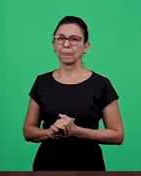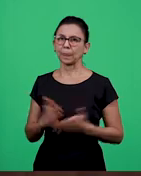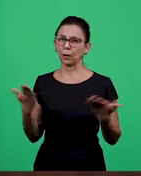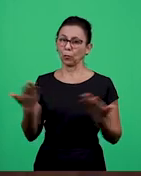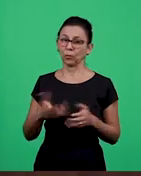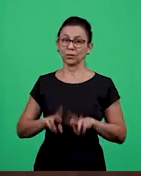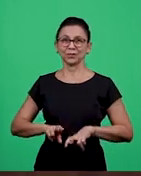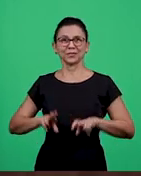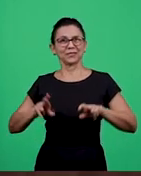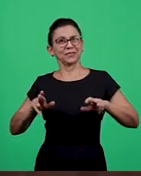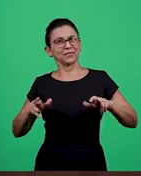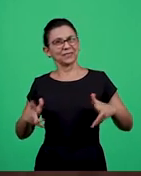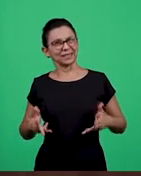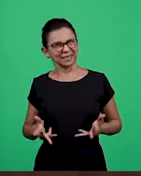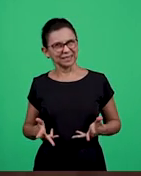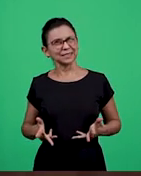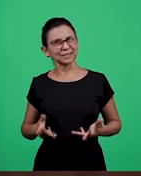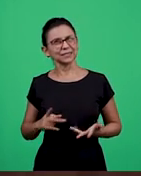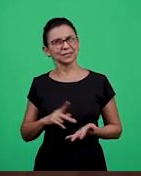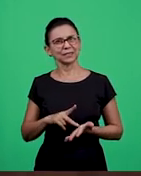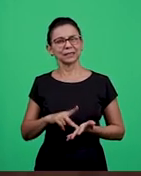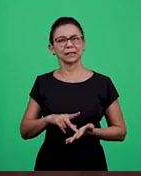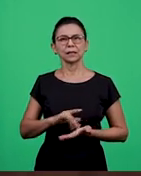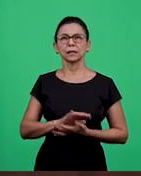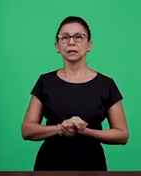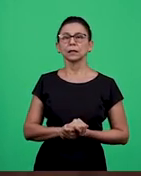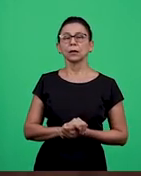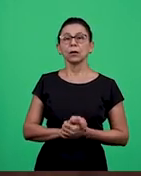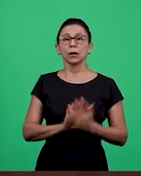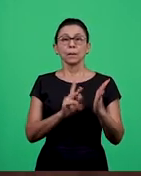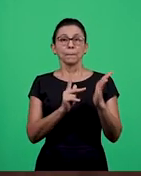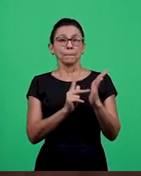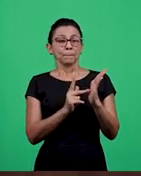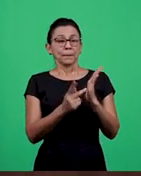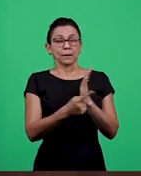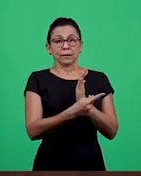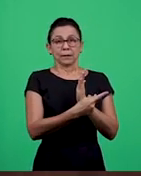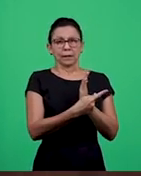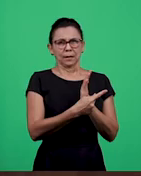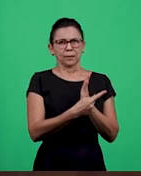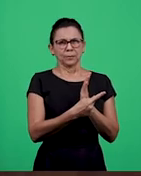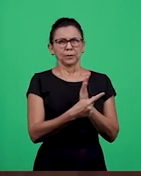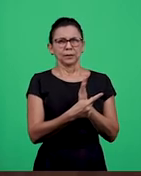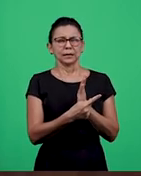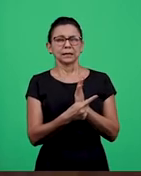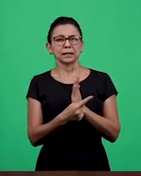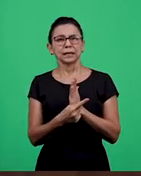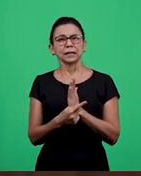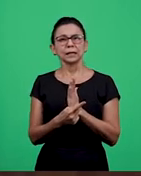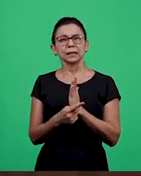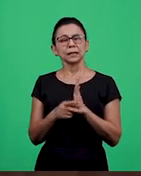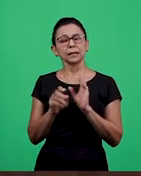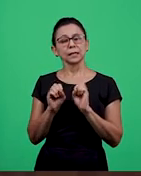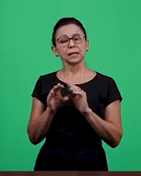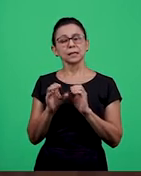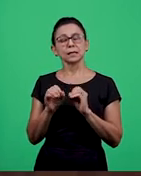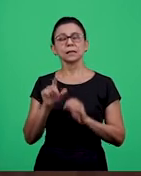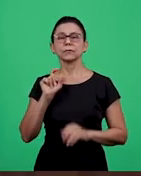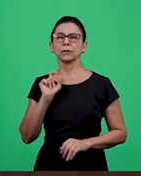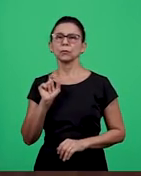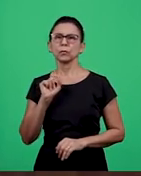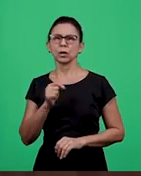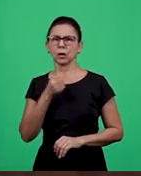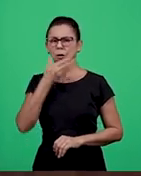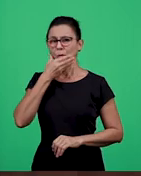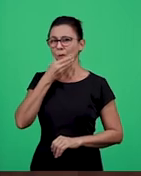ali, ele falava de um homem que achou um tesouro. E